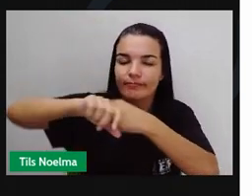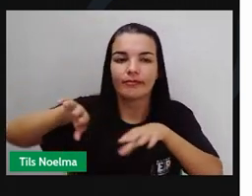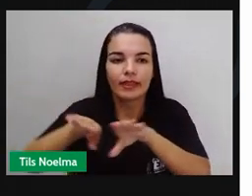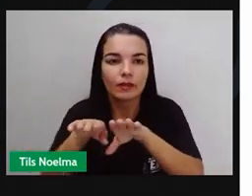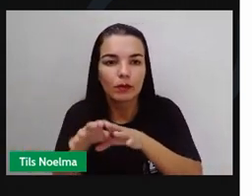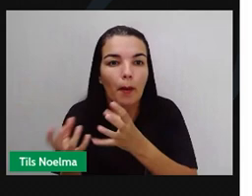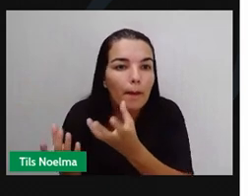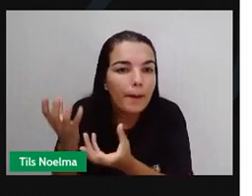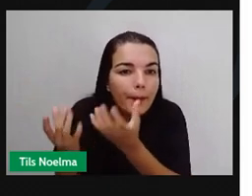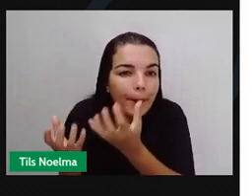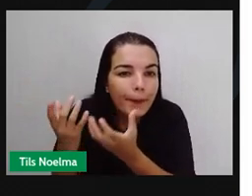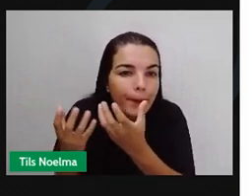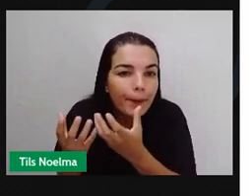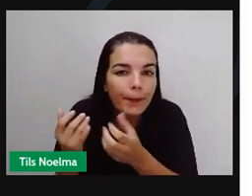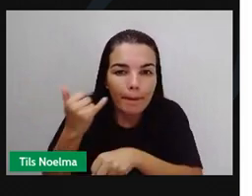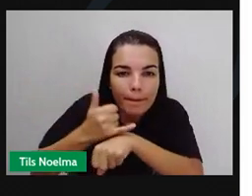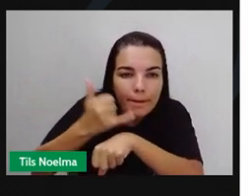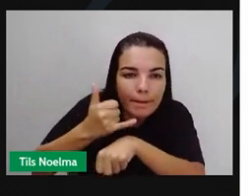clandestinas.